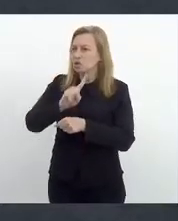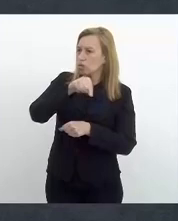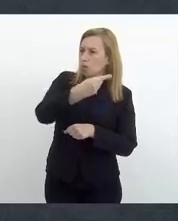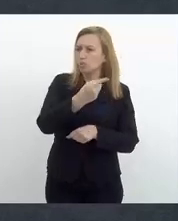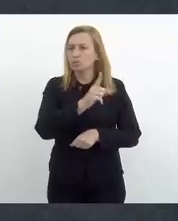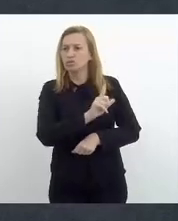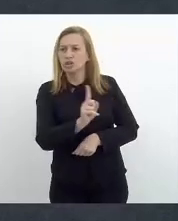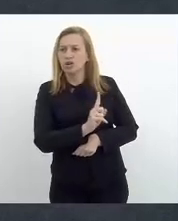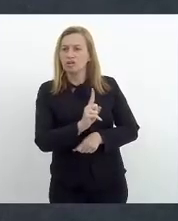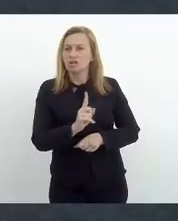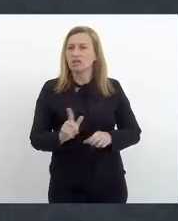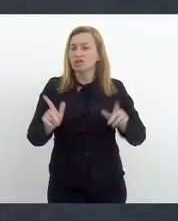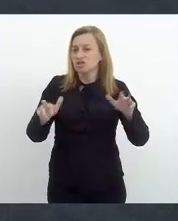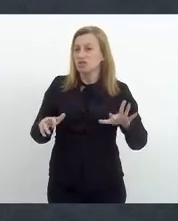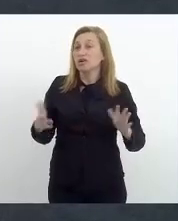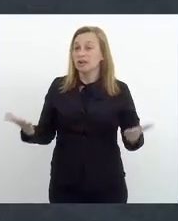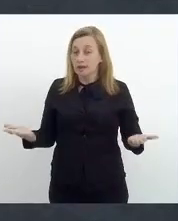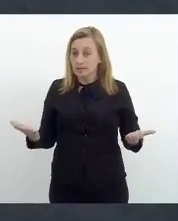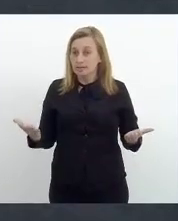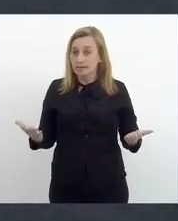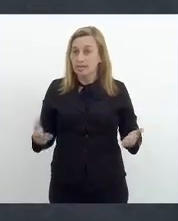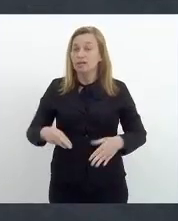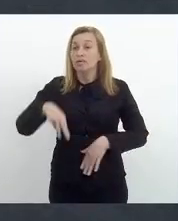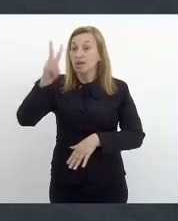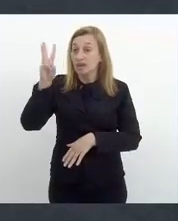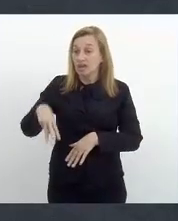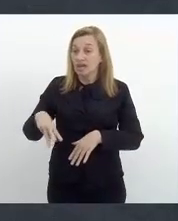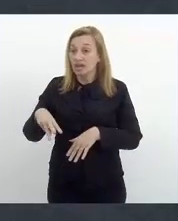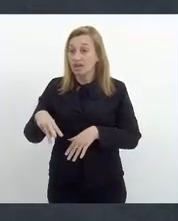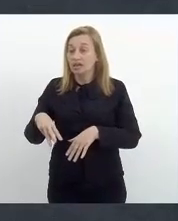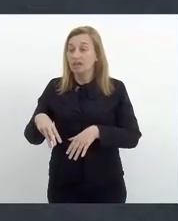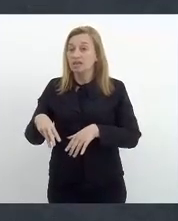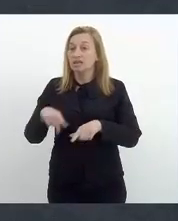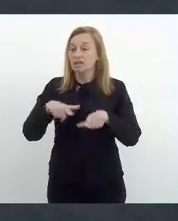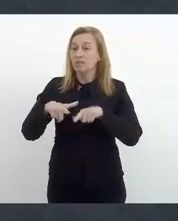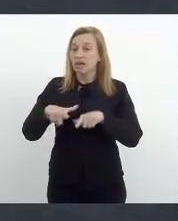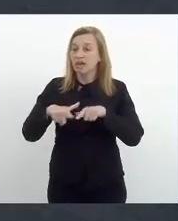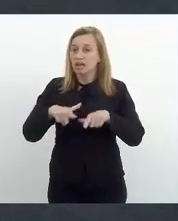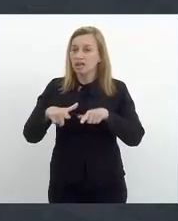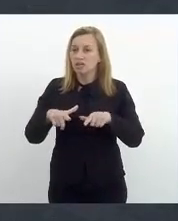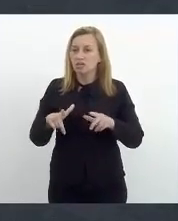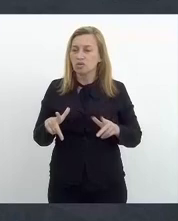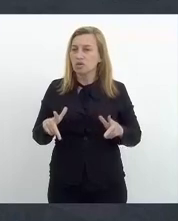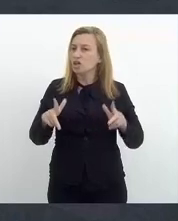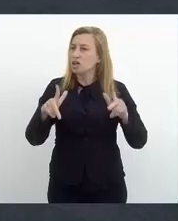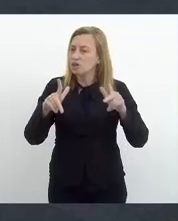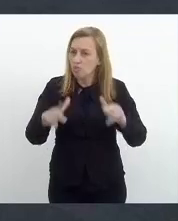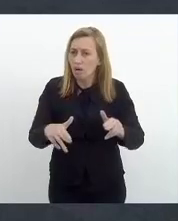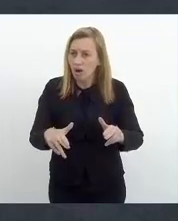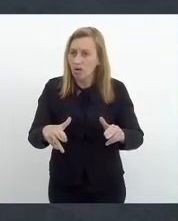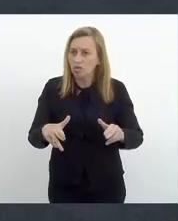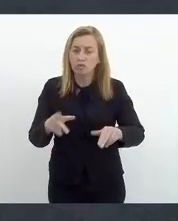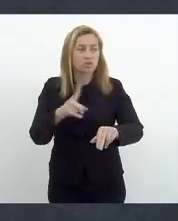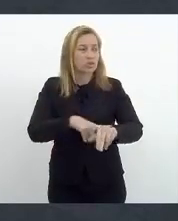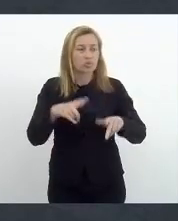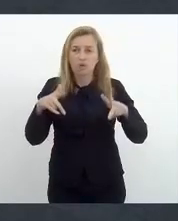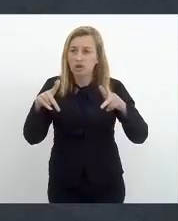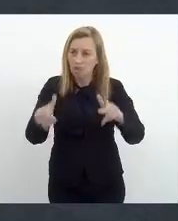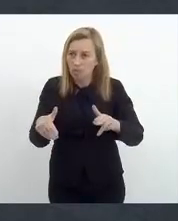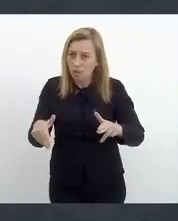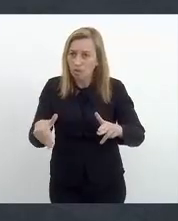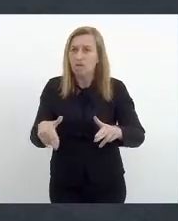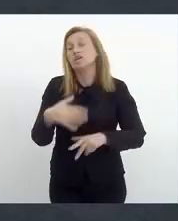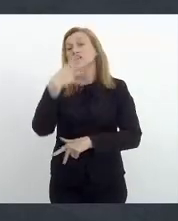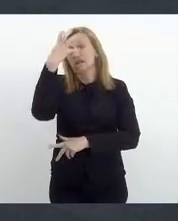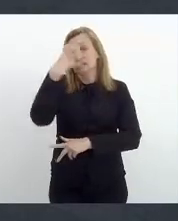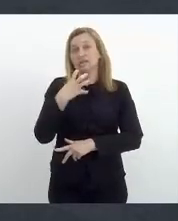fazendo uma diferença remuneratória para quem tá exercendo a mesma função ao mesmo tempo e o seria uma quebra de isonomia muito